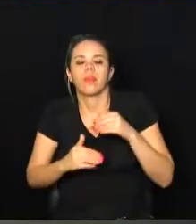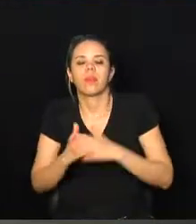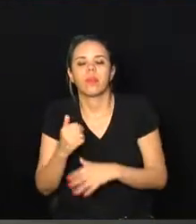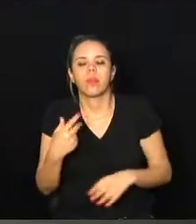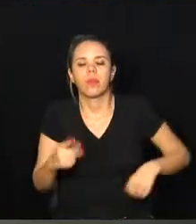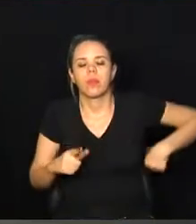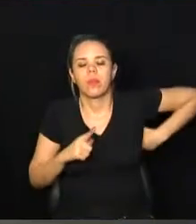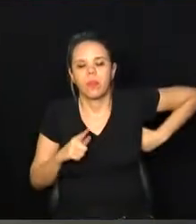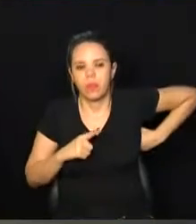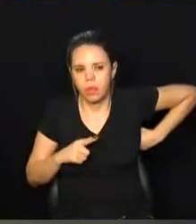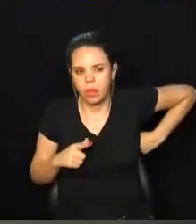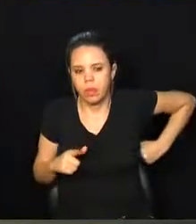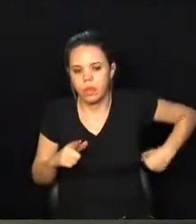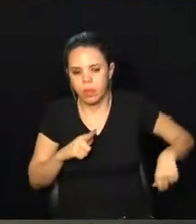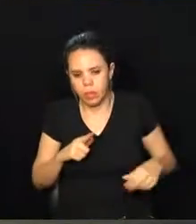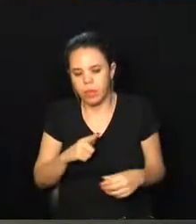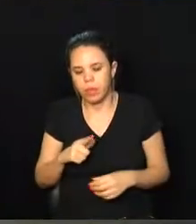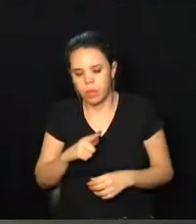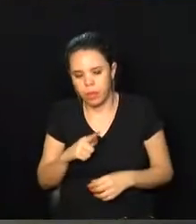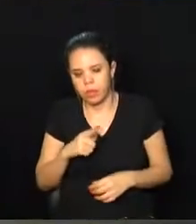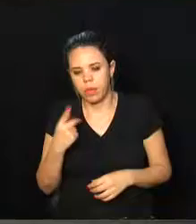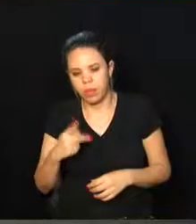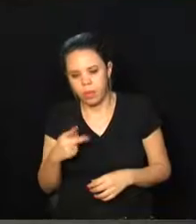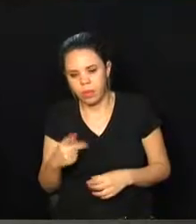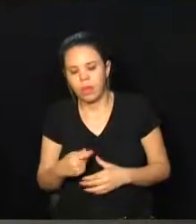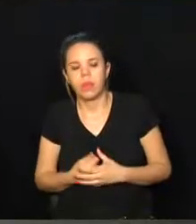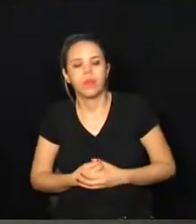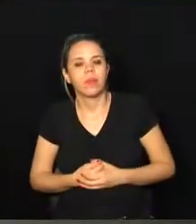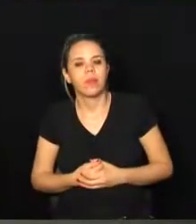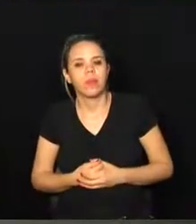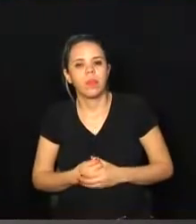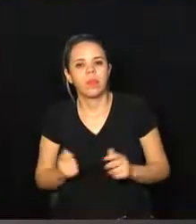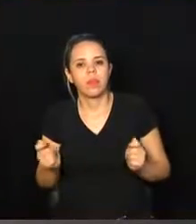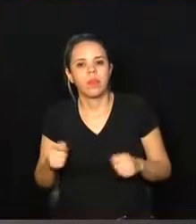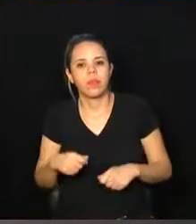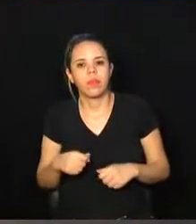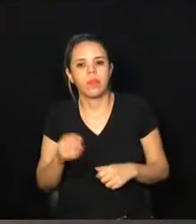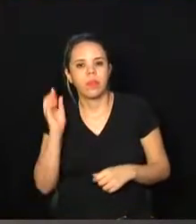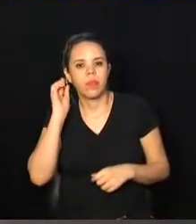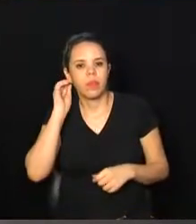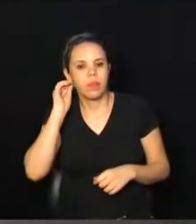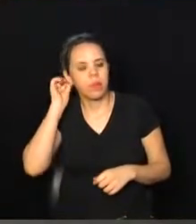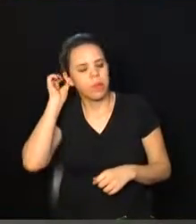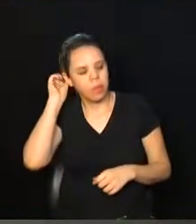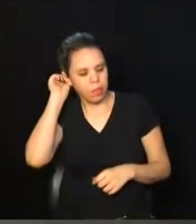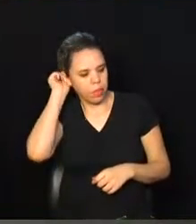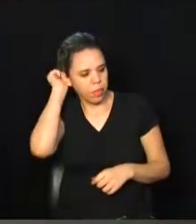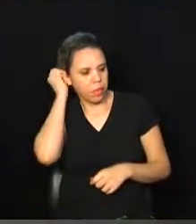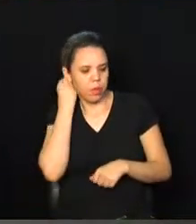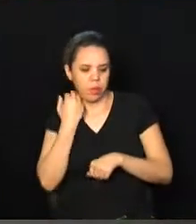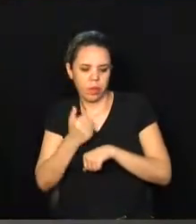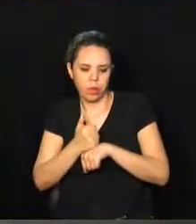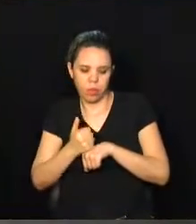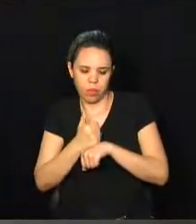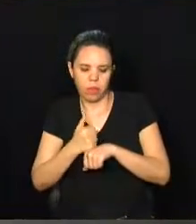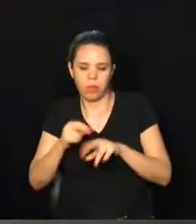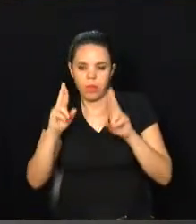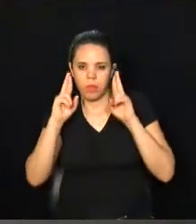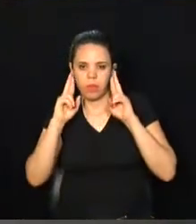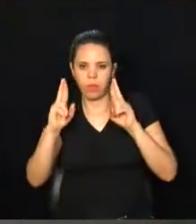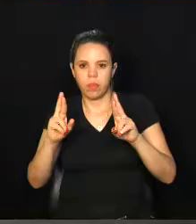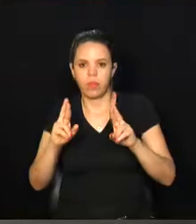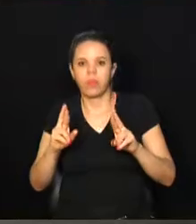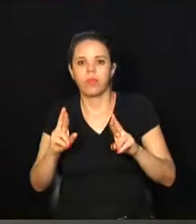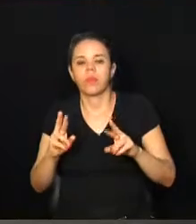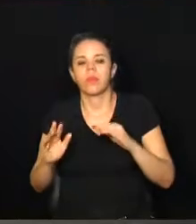terem exatamente a sua condição profissional respeitada,